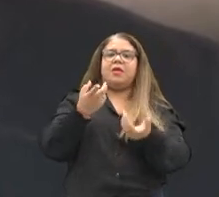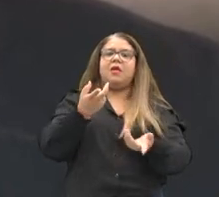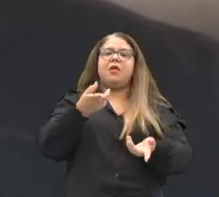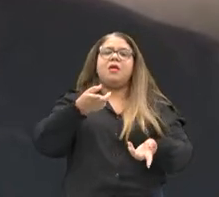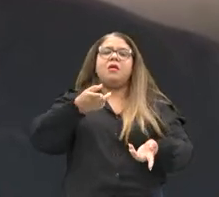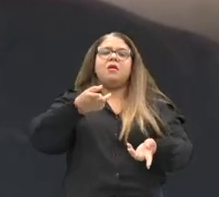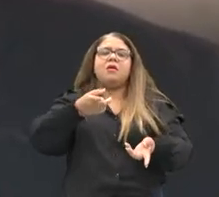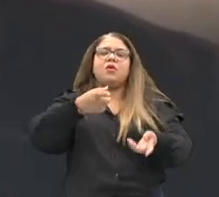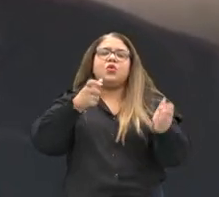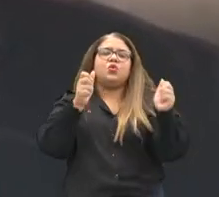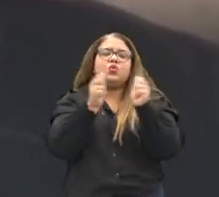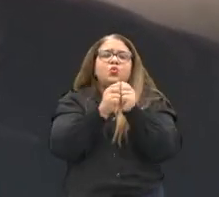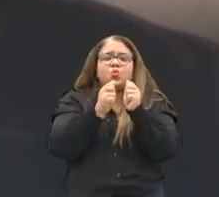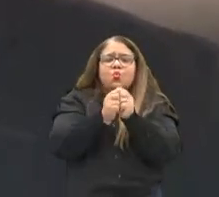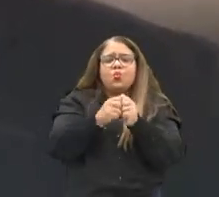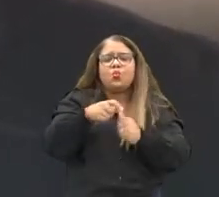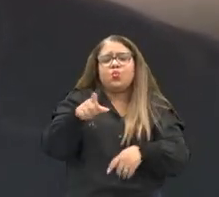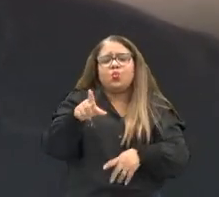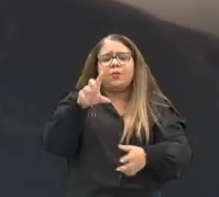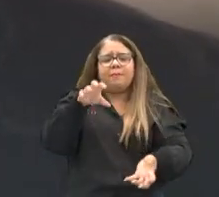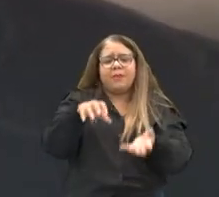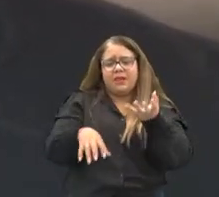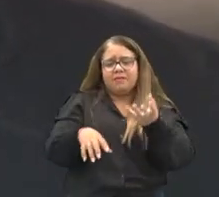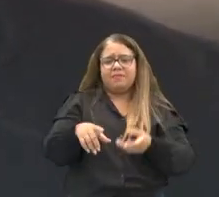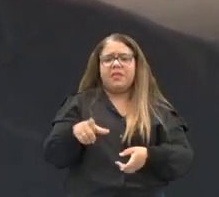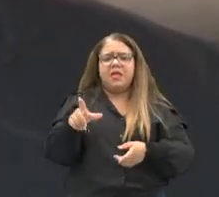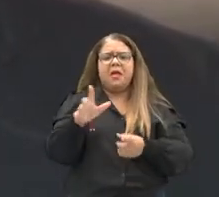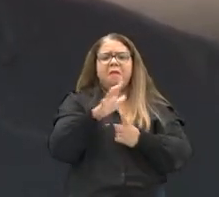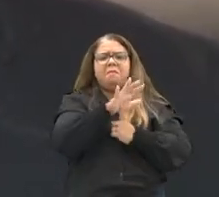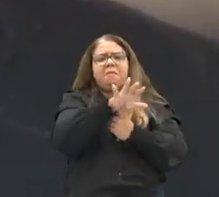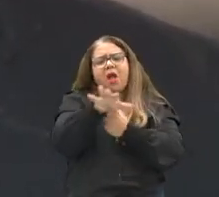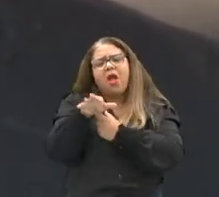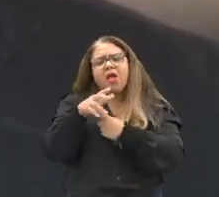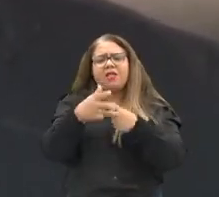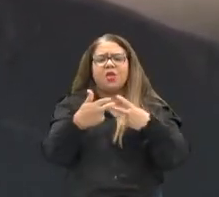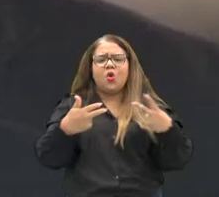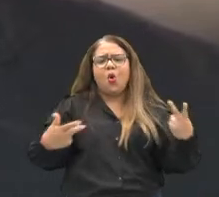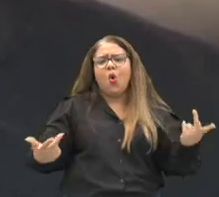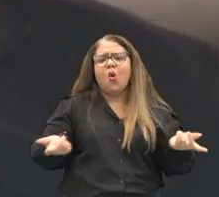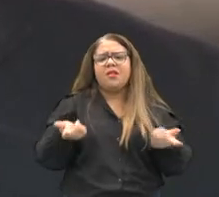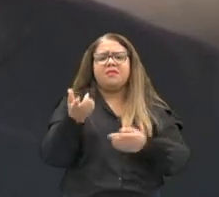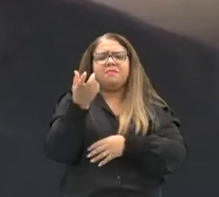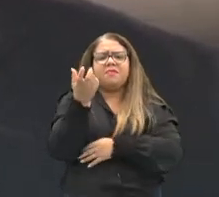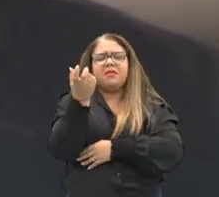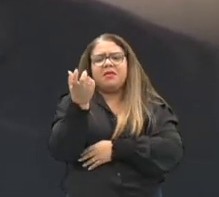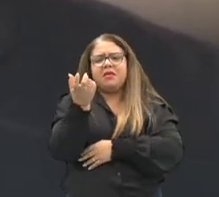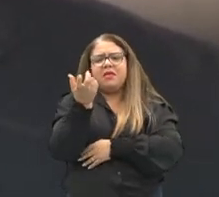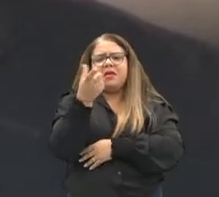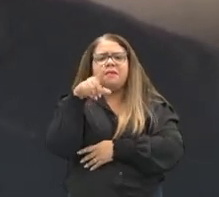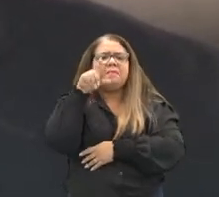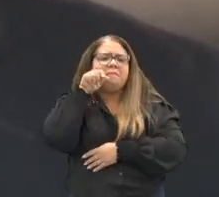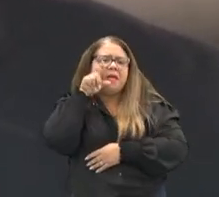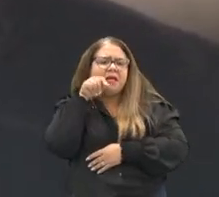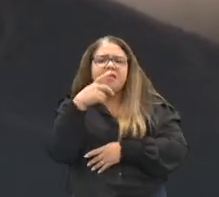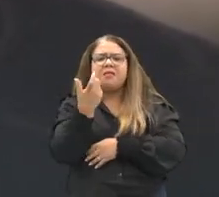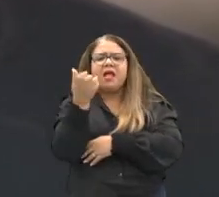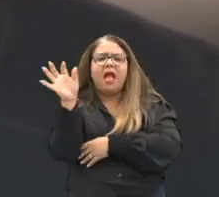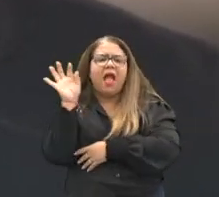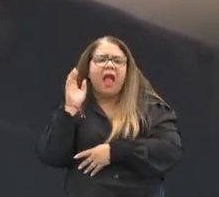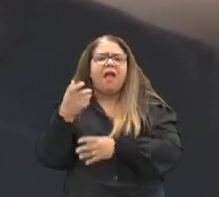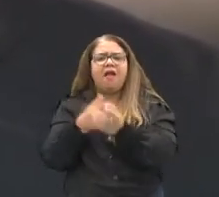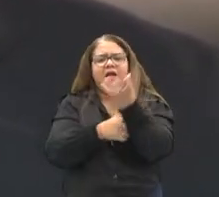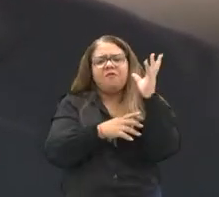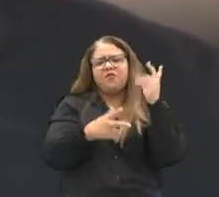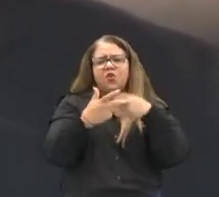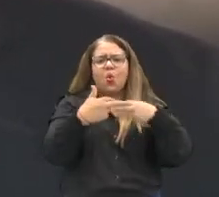políticos, Filindo e Consuelo Miller. E lá, ele me mostrando as árvores que tinha de Mato Grosso, jabuticaba,